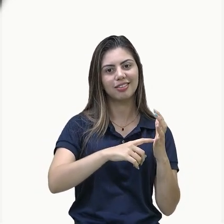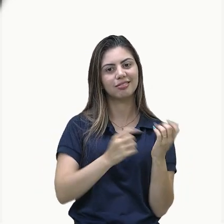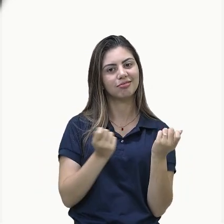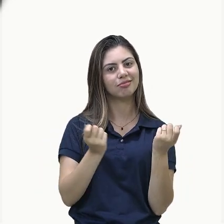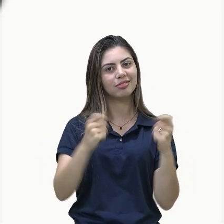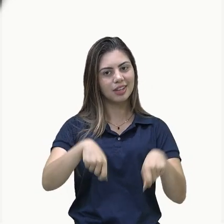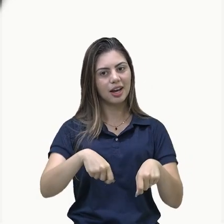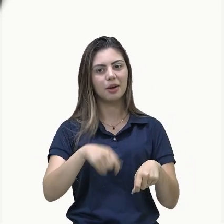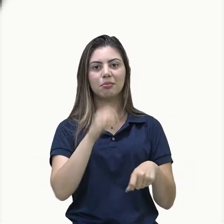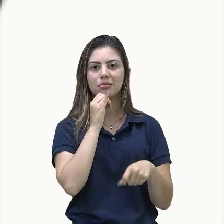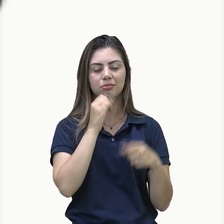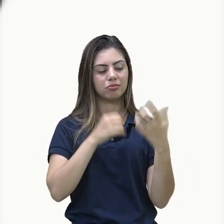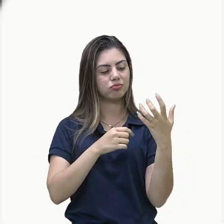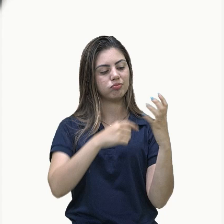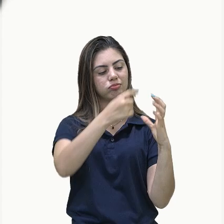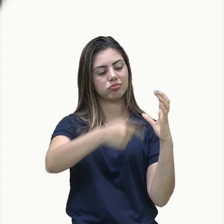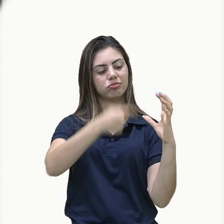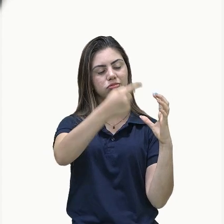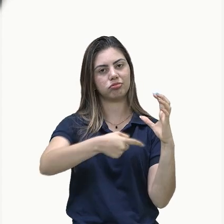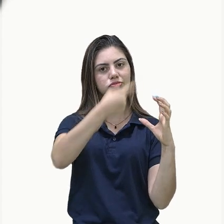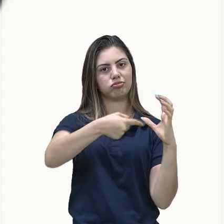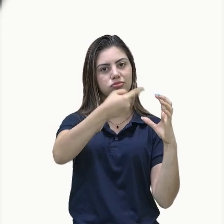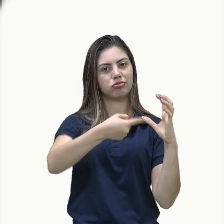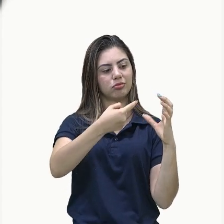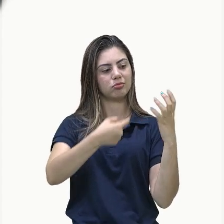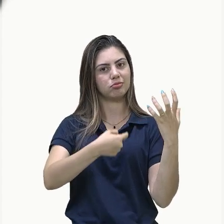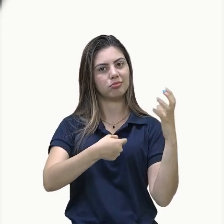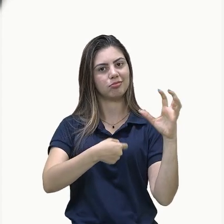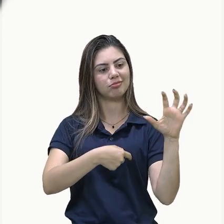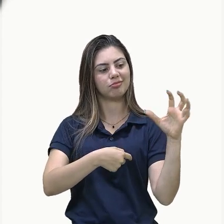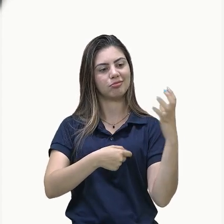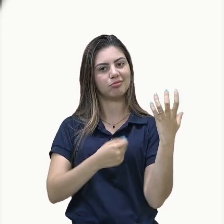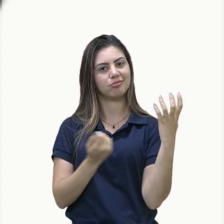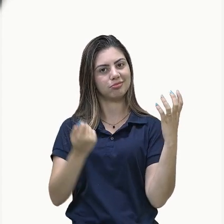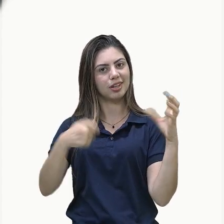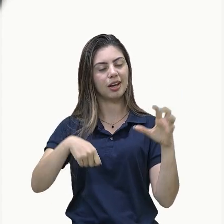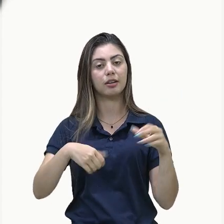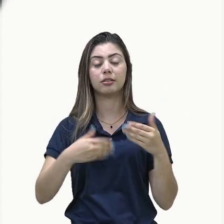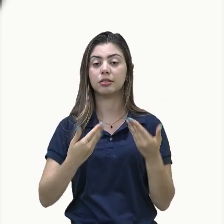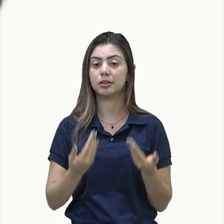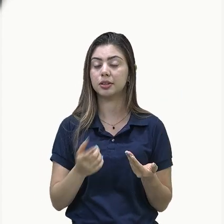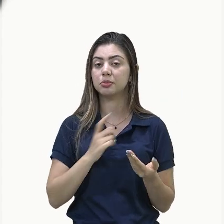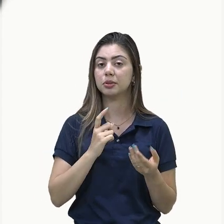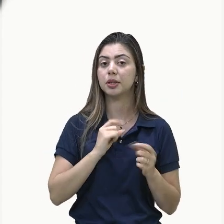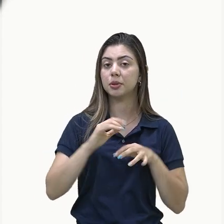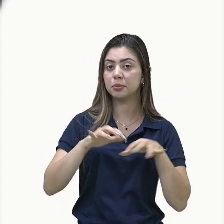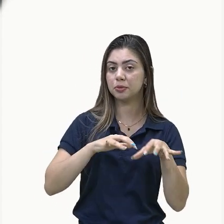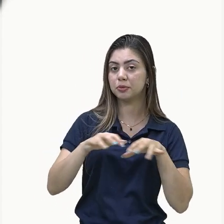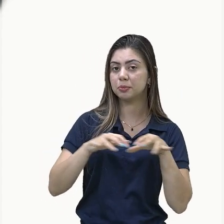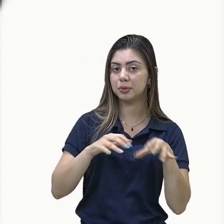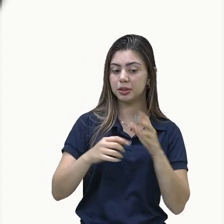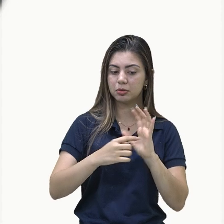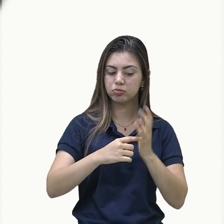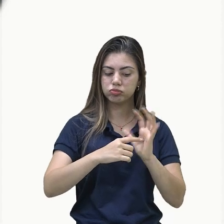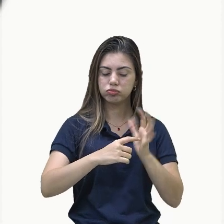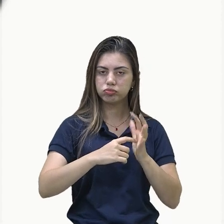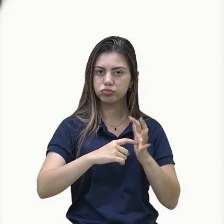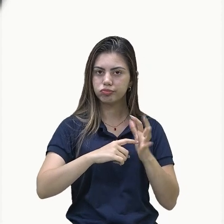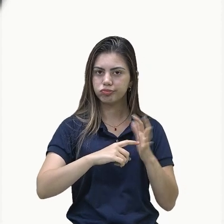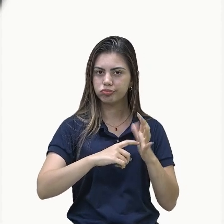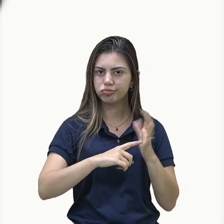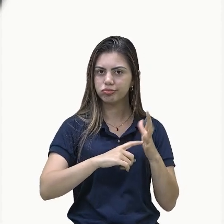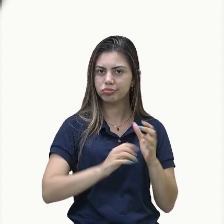nas hélices do ventilador. E esse movimento aí mecânico das hélices do ventilador faz com